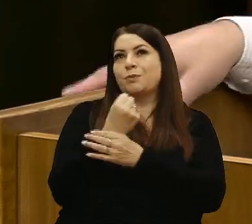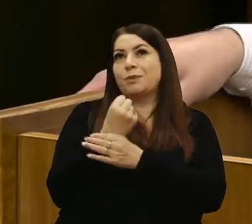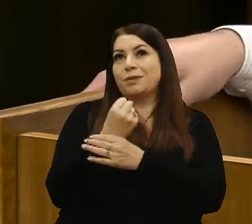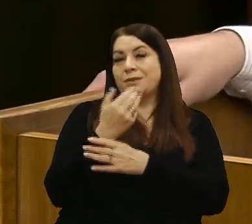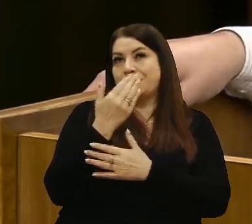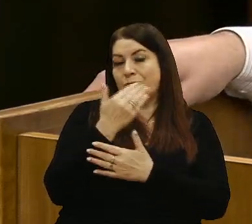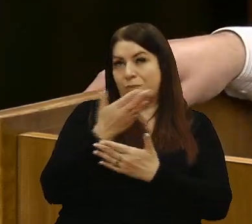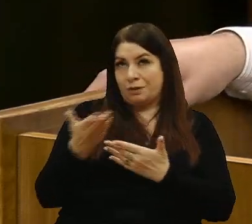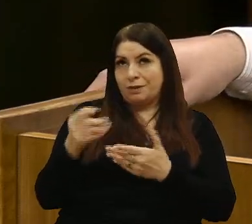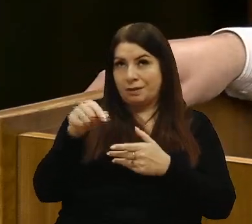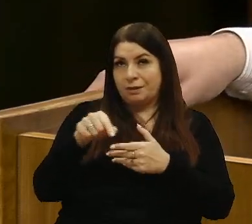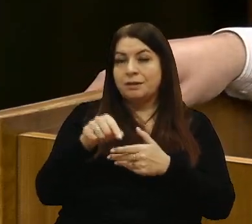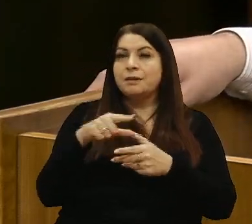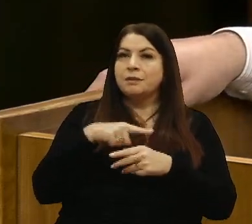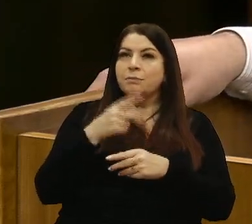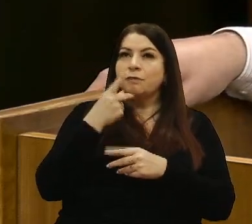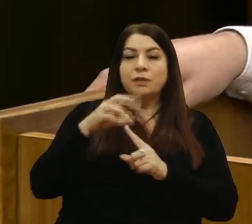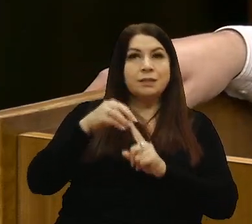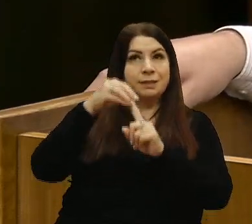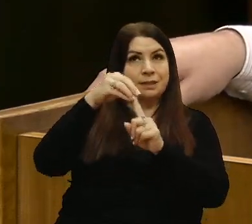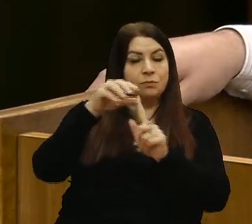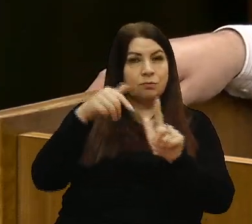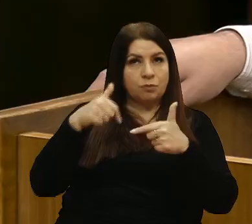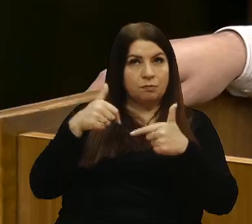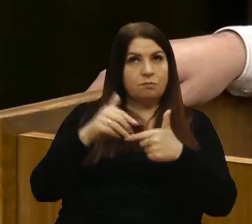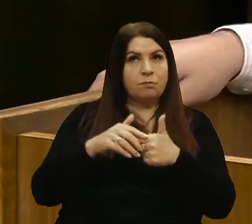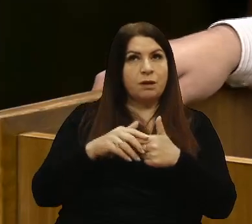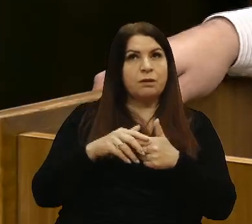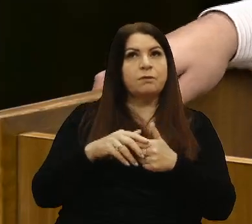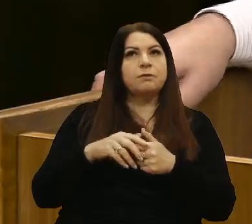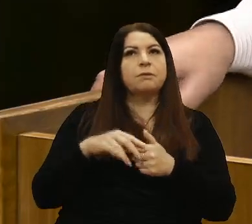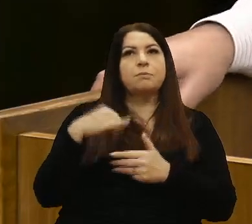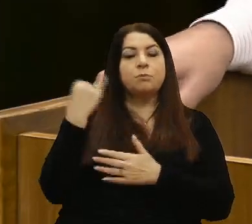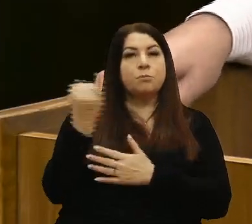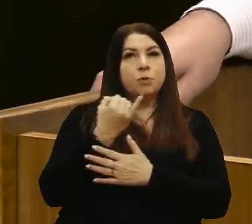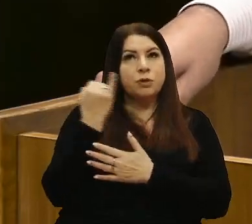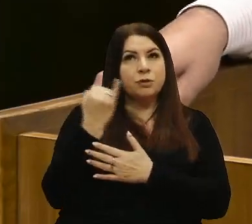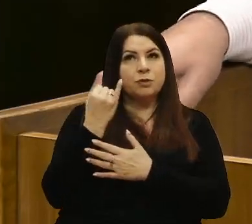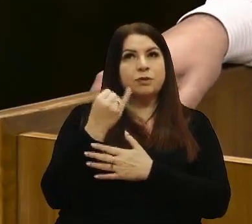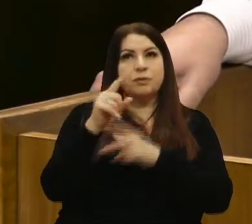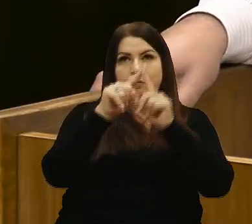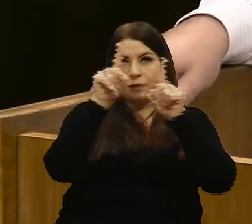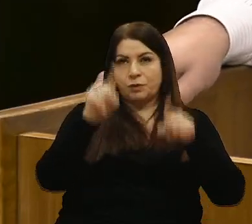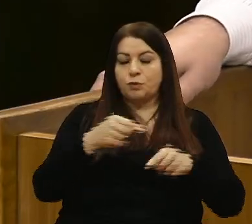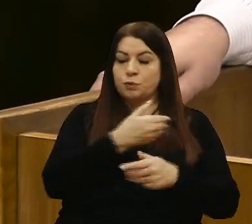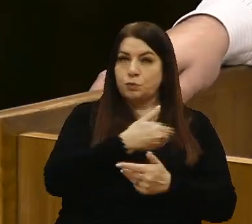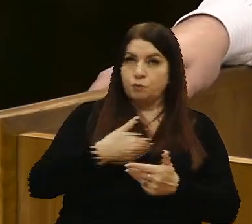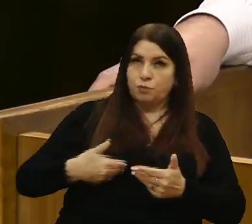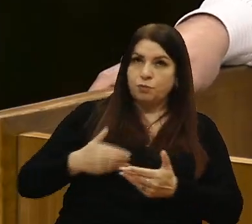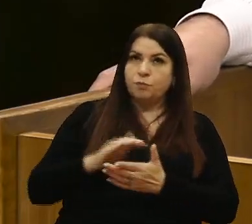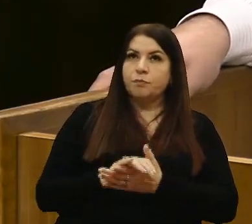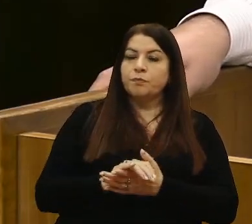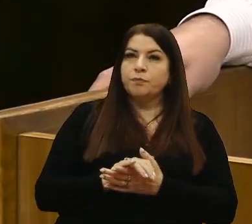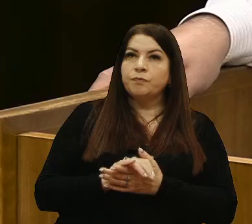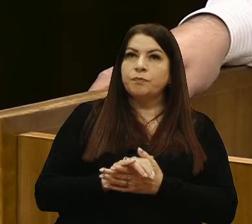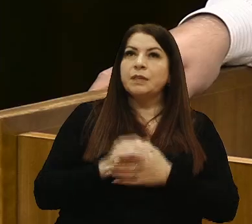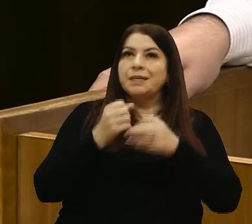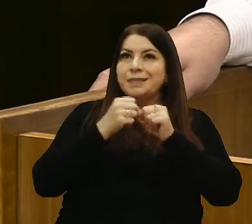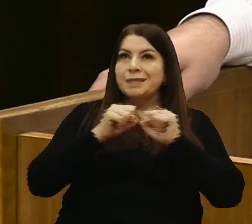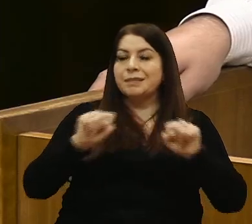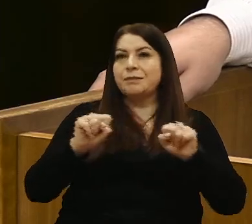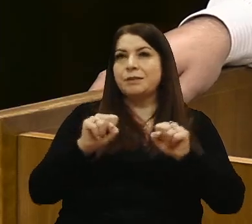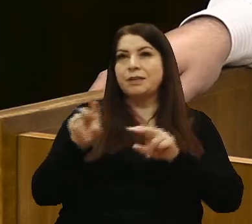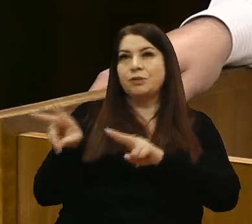alimentar. Mas aqui também eu quero destacar o trabalho exemplar dos servidores públicos da Secretaria